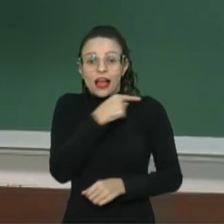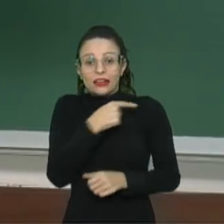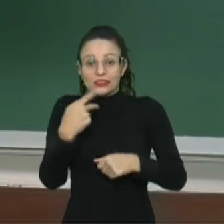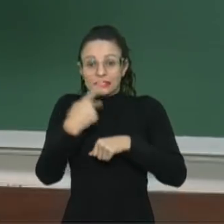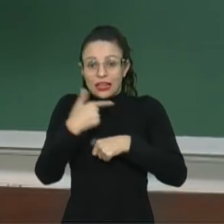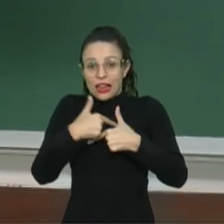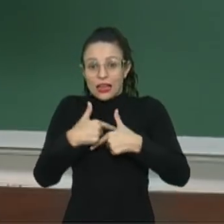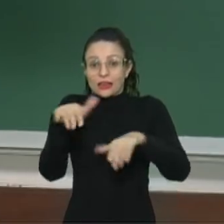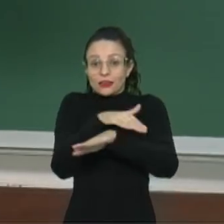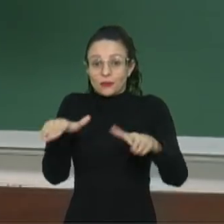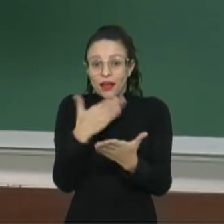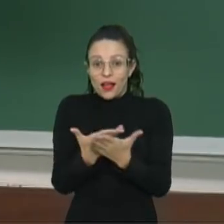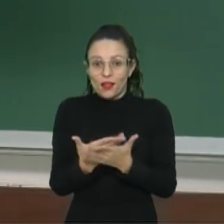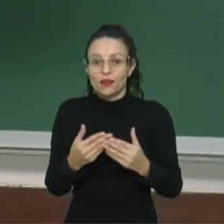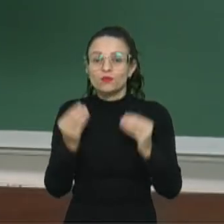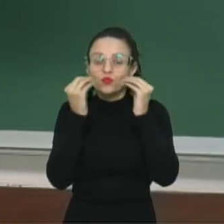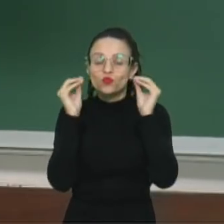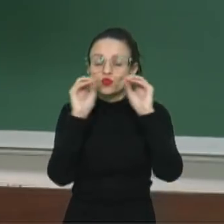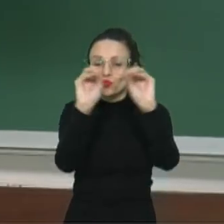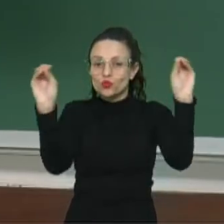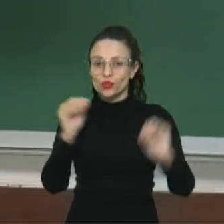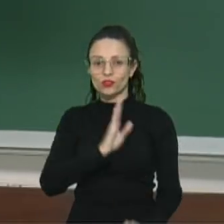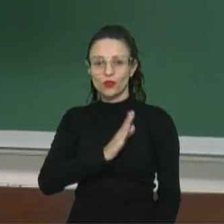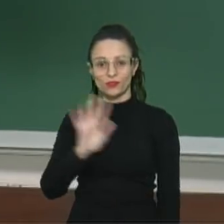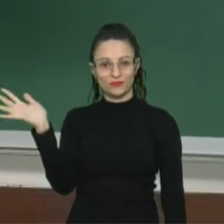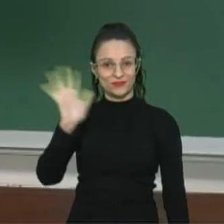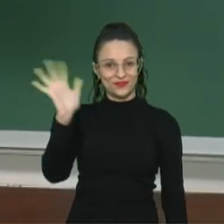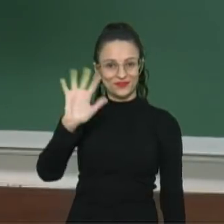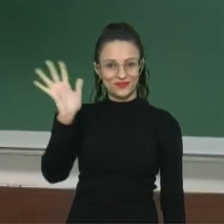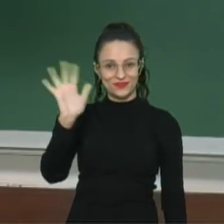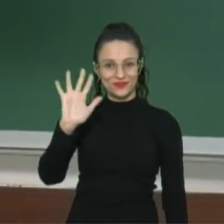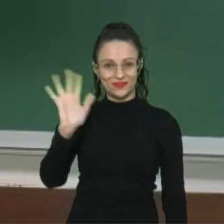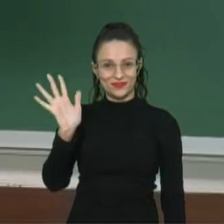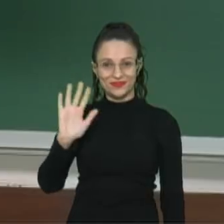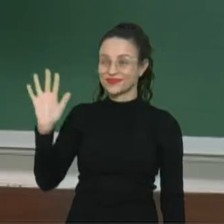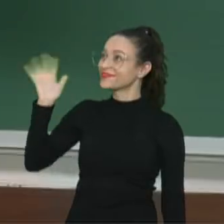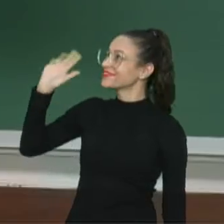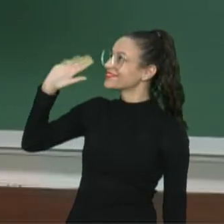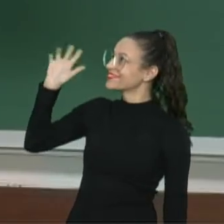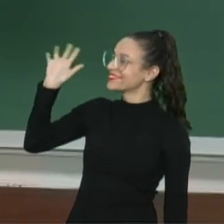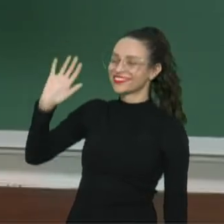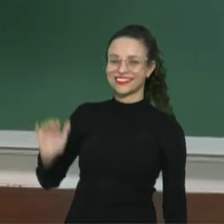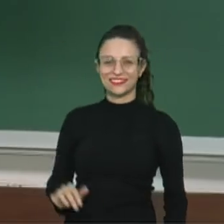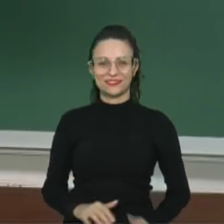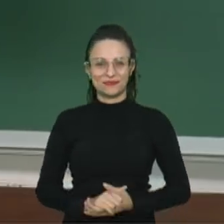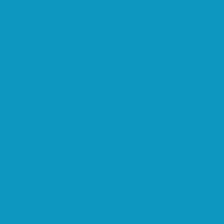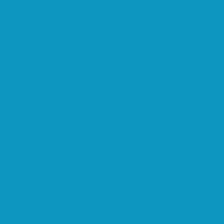comigo, eu tenho que terminar essa aula. Beijo no coração de vocês, tchau! Valeu, Viviana!